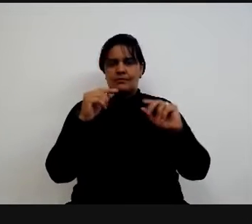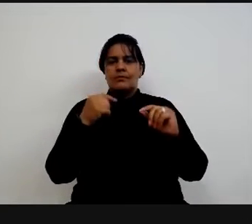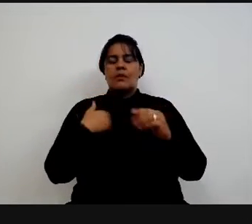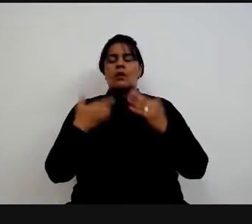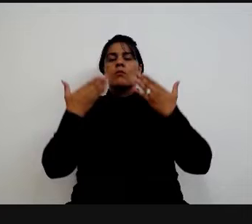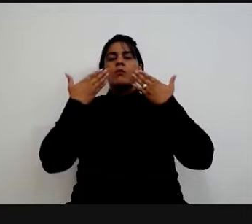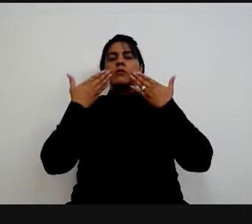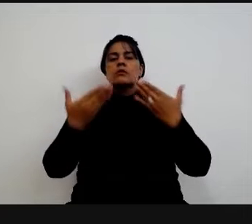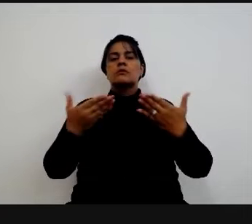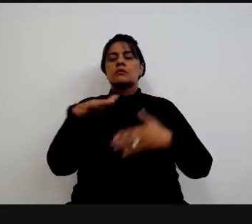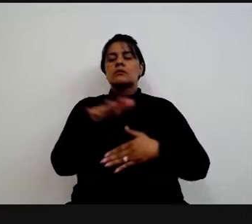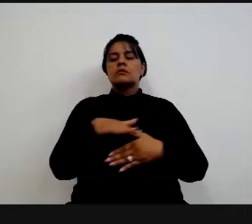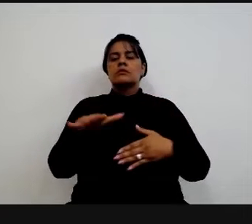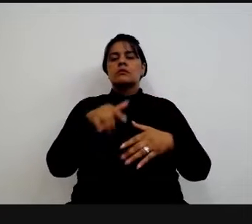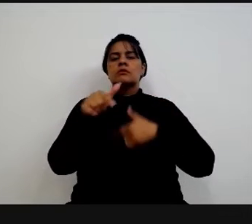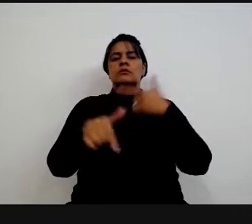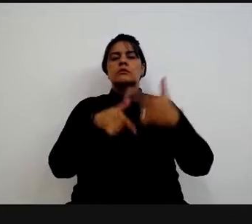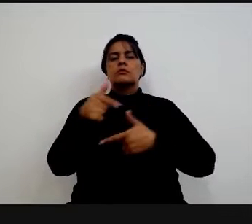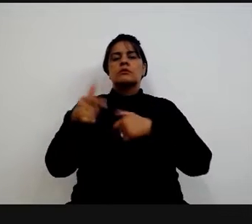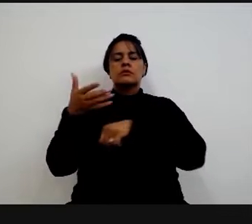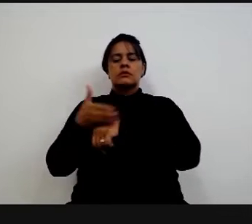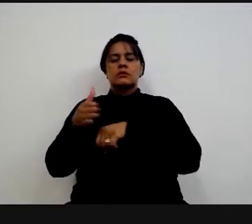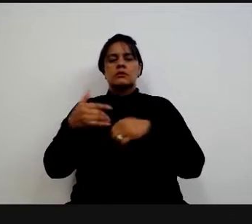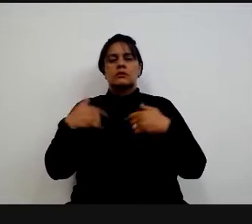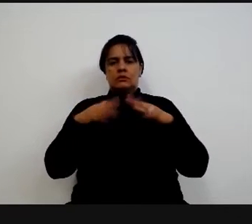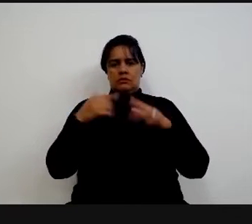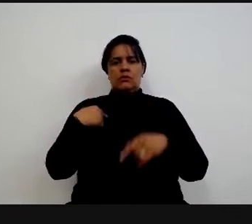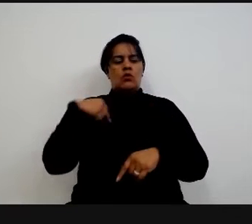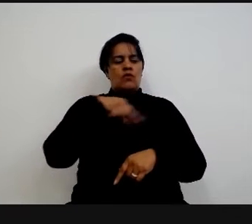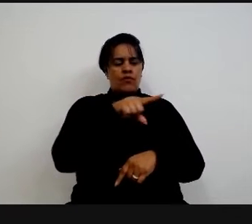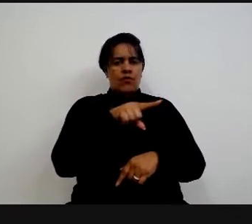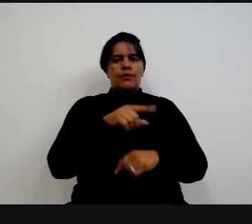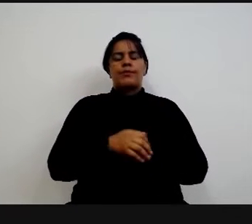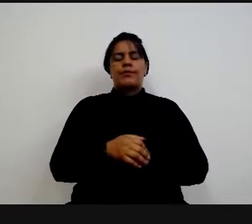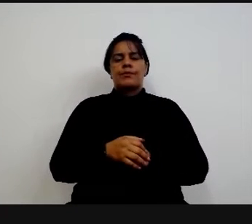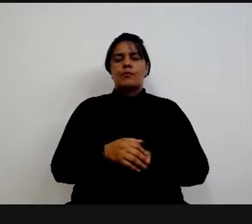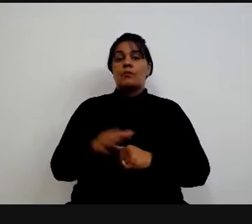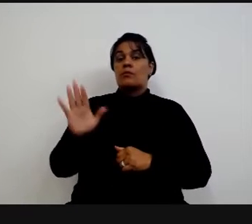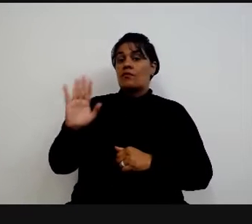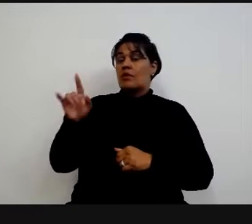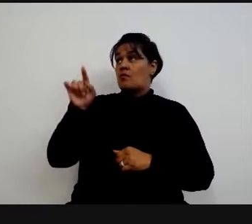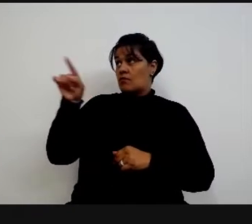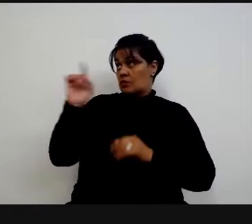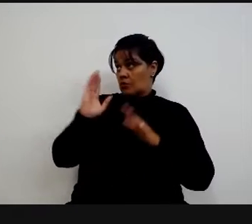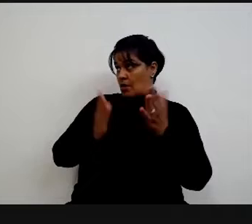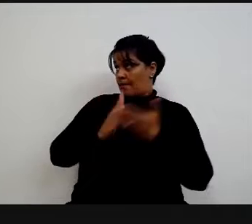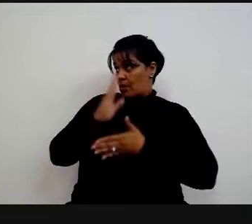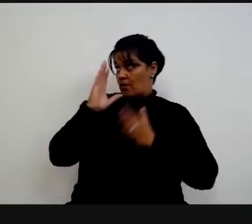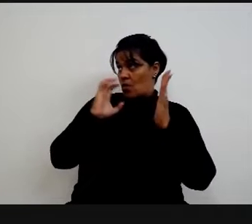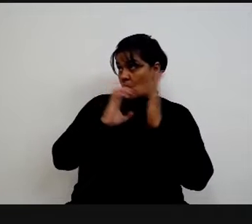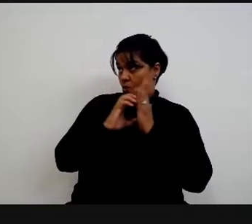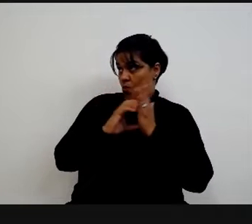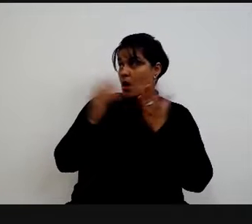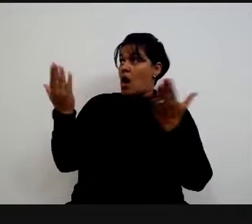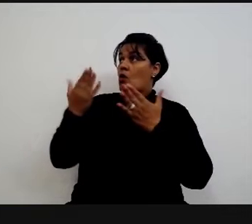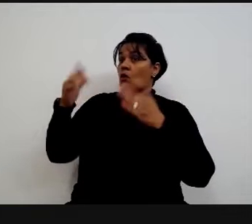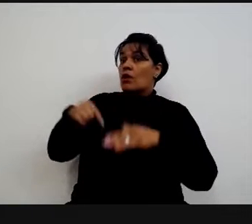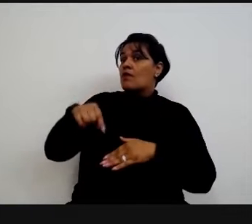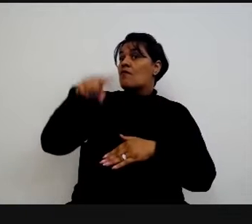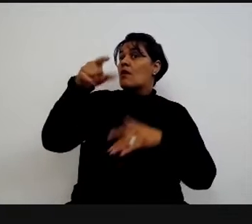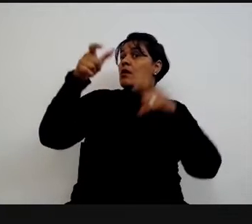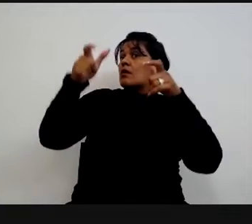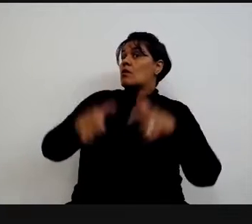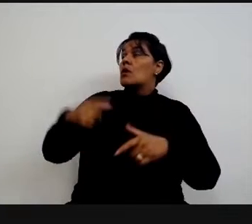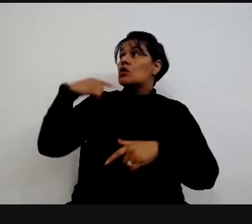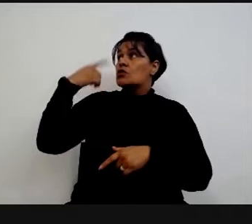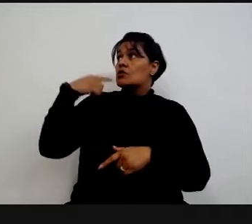e Treinamento e disseram para mim o seguinte, você foi aprovado num concurso, você se apresenta agora no Departamento de